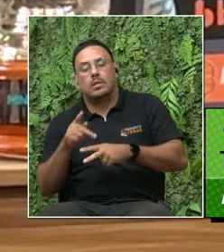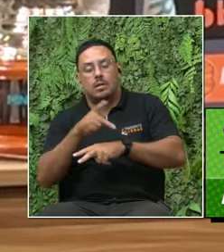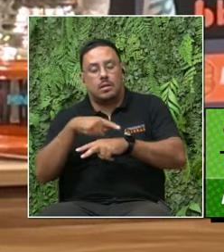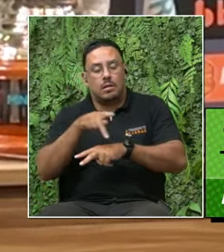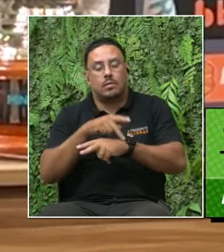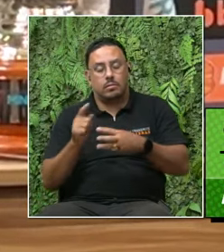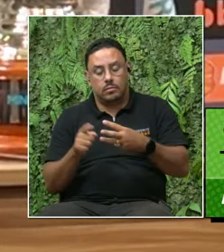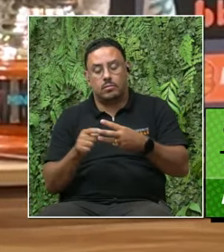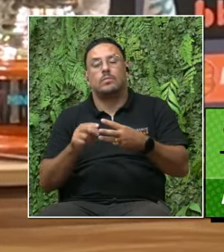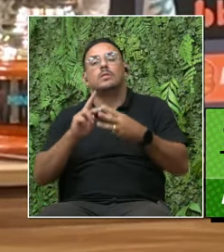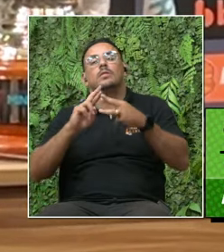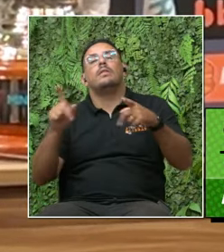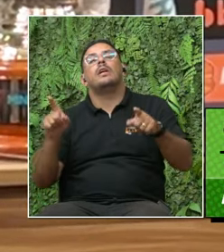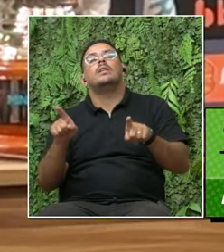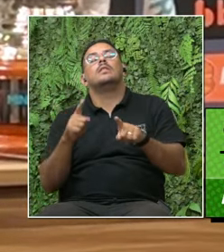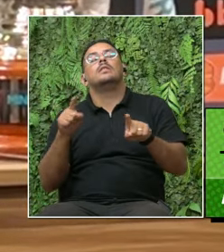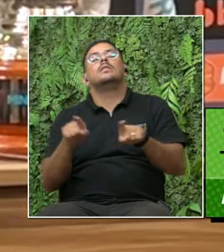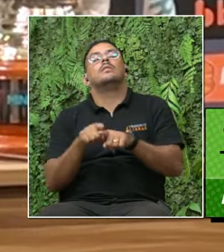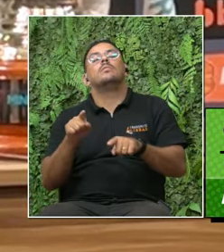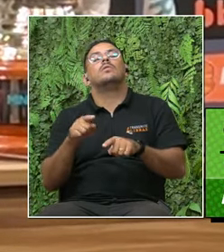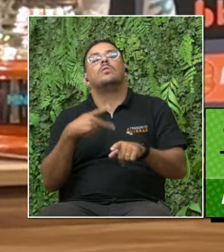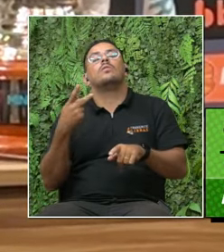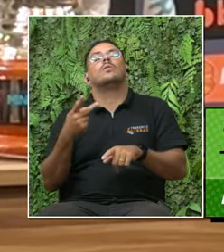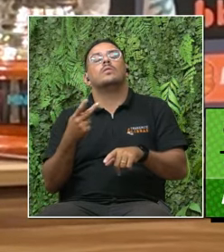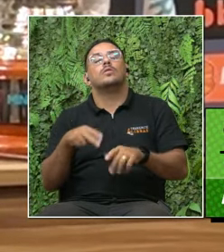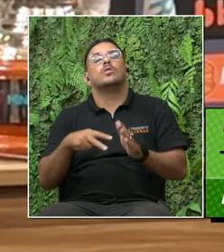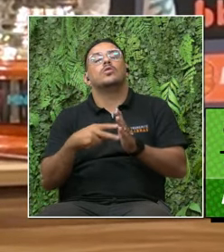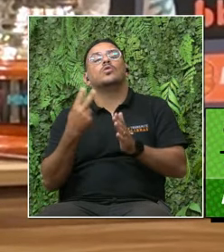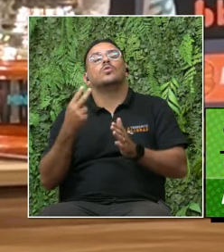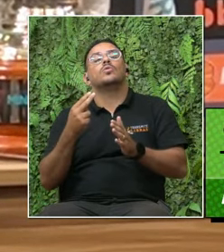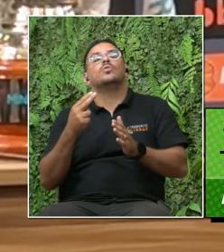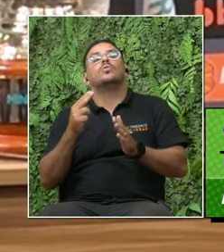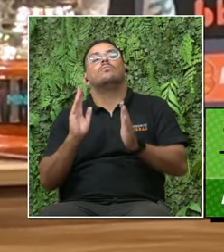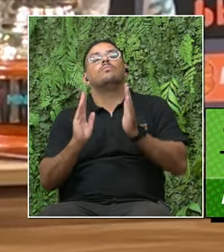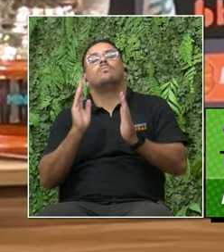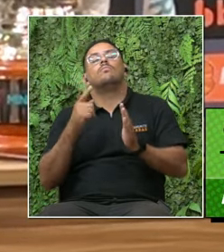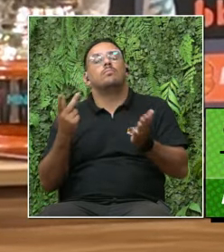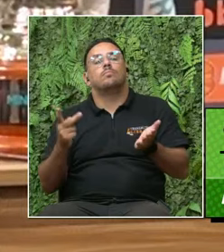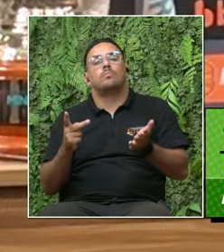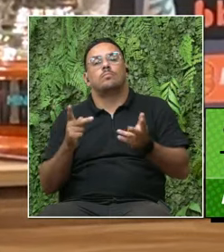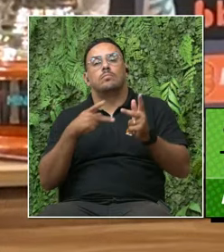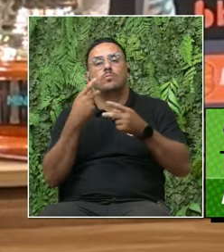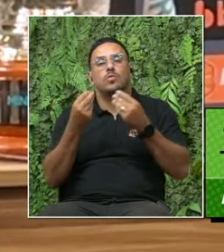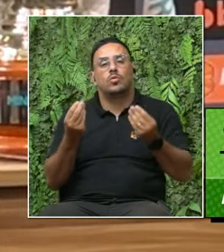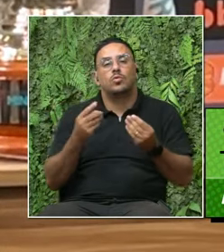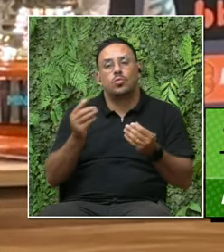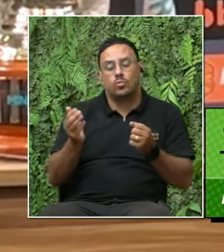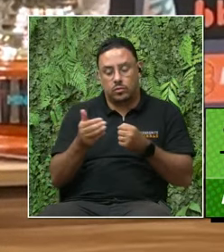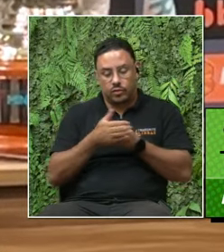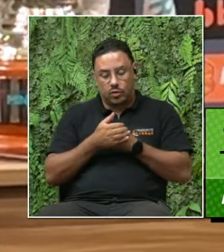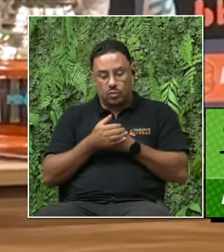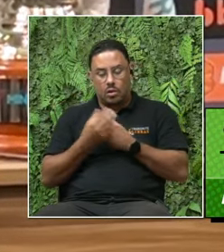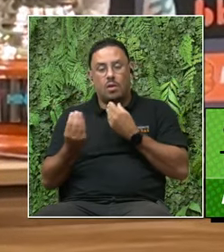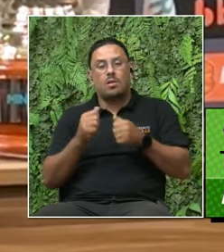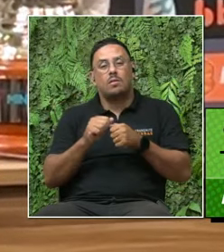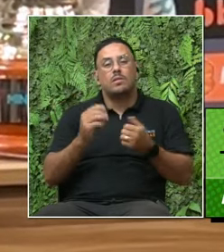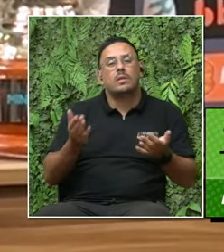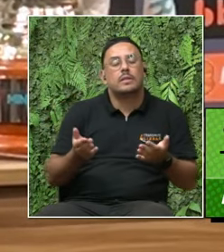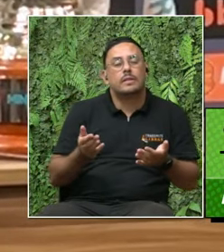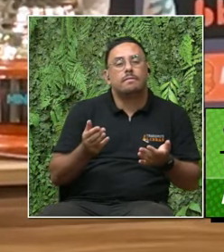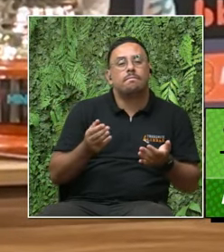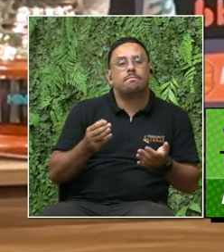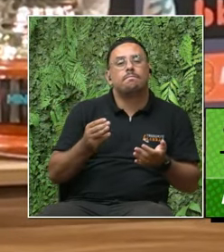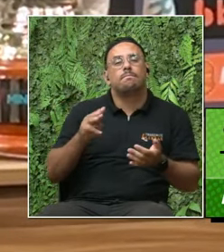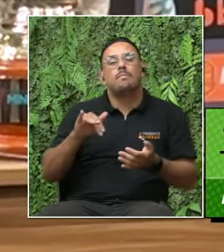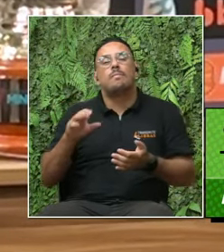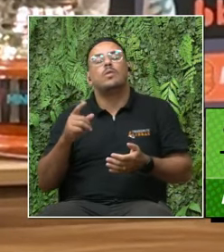diferente também e quando no segundo tempo fez as mexidas eh todo mundo ficou na dúvida né um defensor agora que que vai fazer o milito O